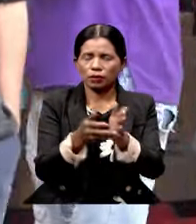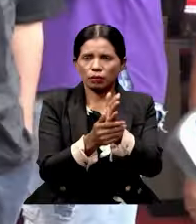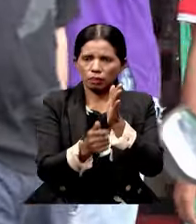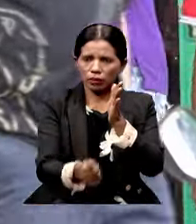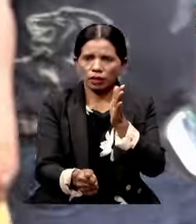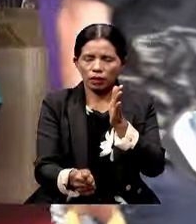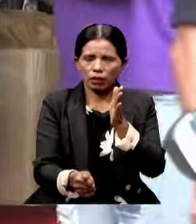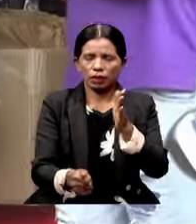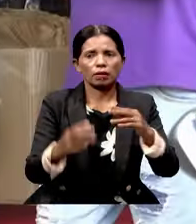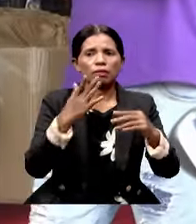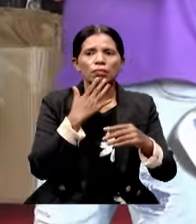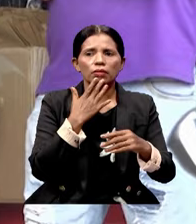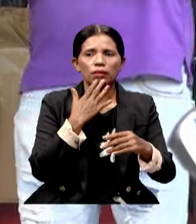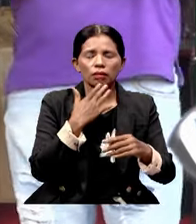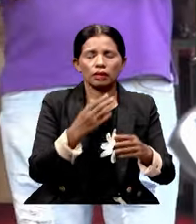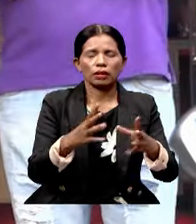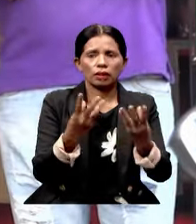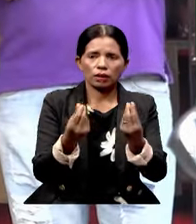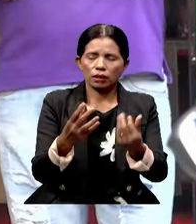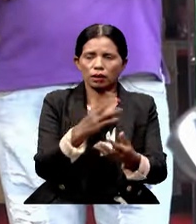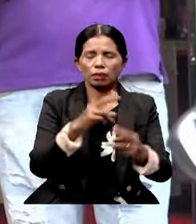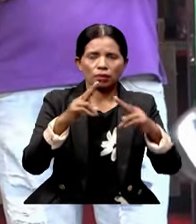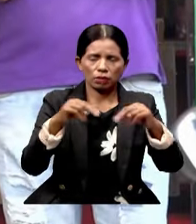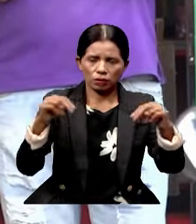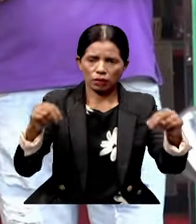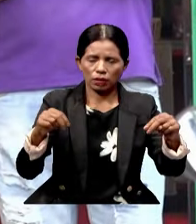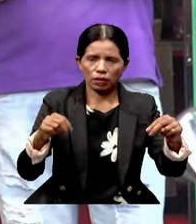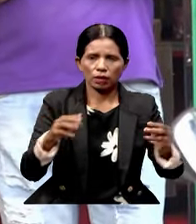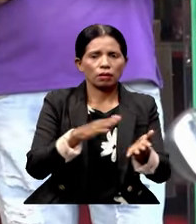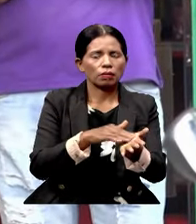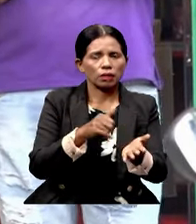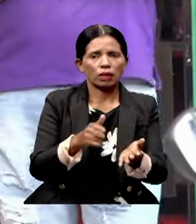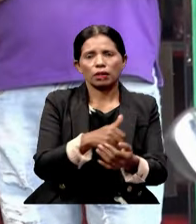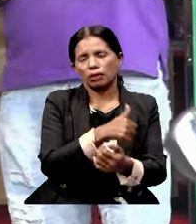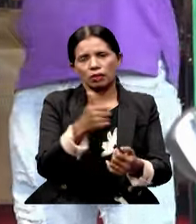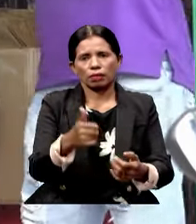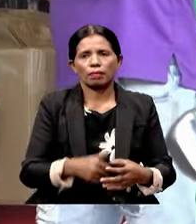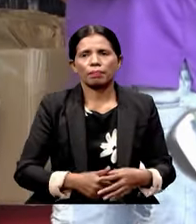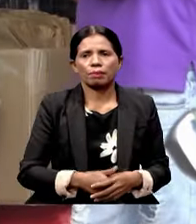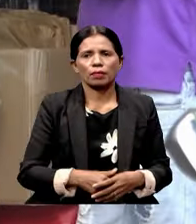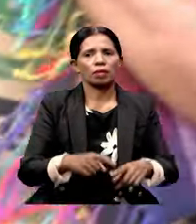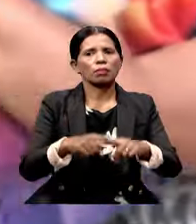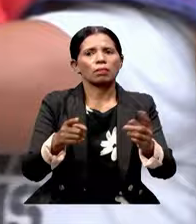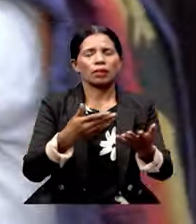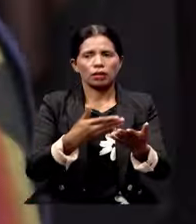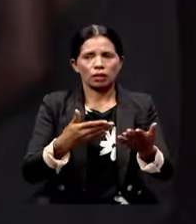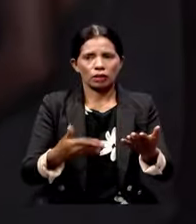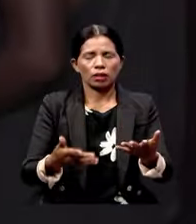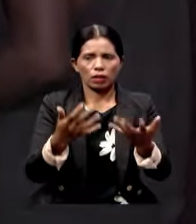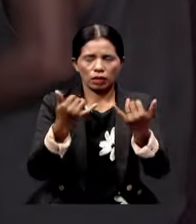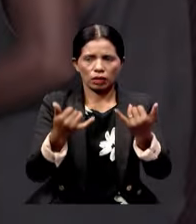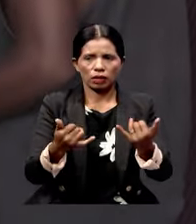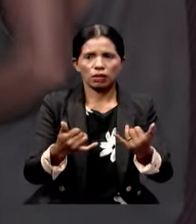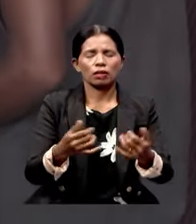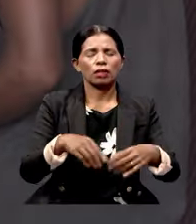minasona, masing midar, trigo, manutolun, manteiga, no seluktan. Mai biasa sang hirak ne, dadaun ne,